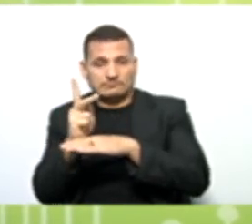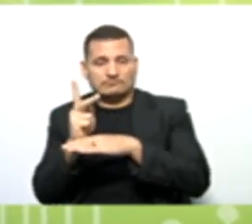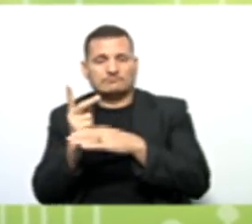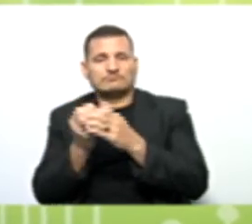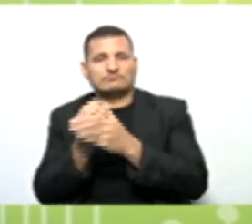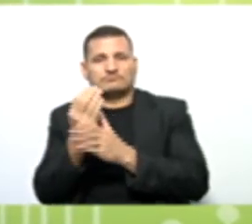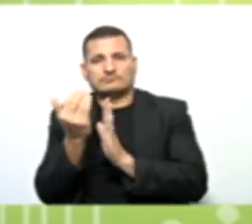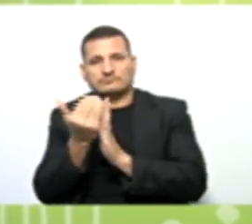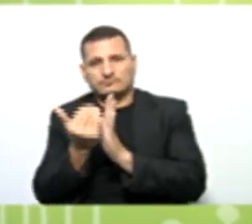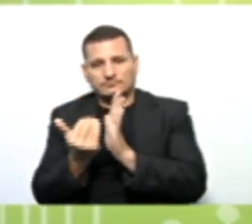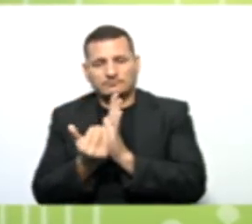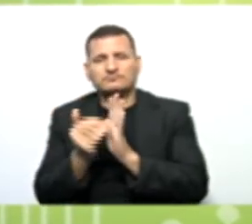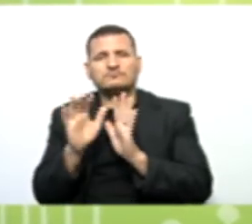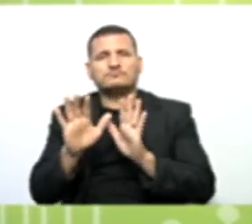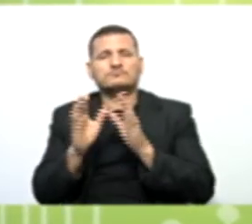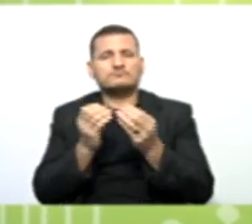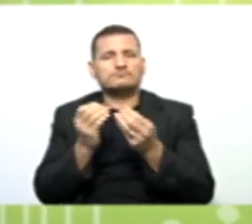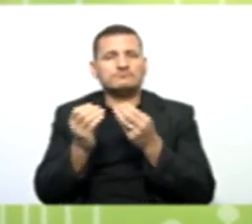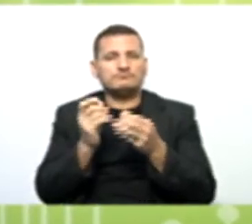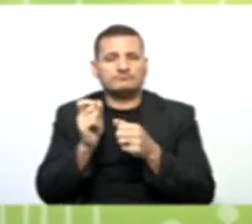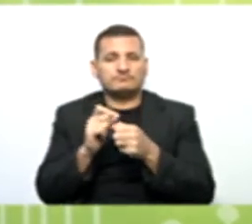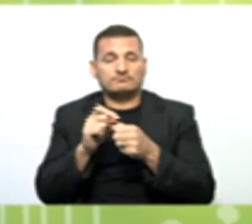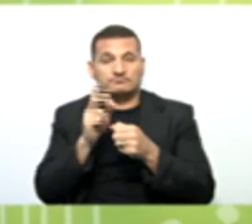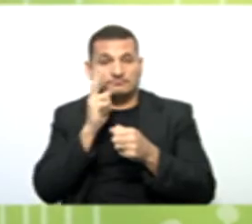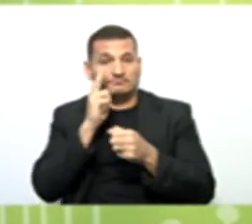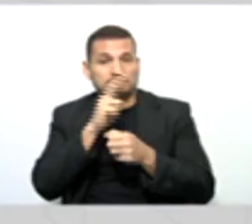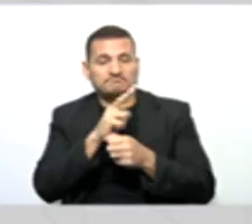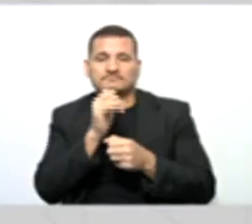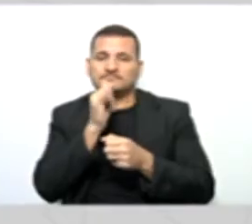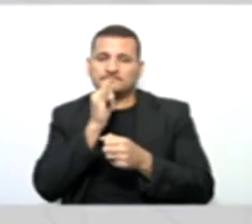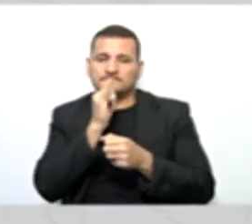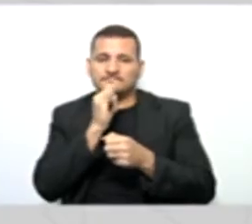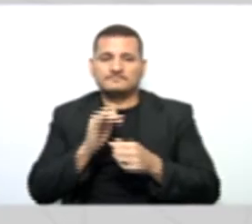E como é que a gente faz isso, professor? Vamos ver o exemplo aqui.